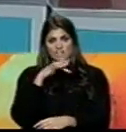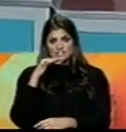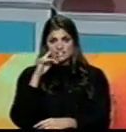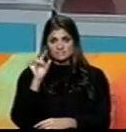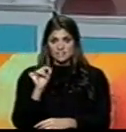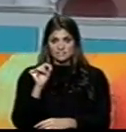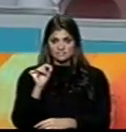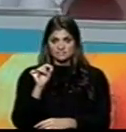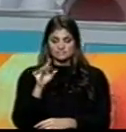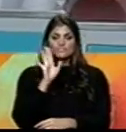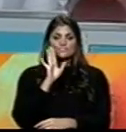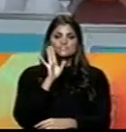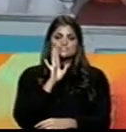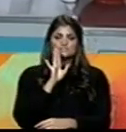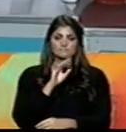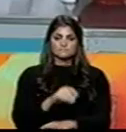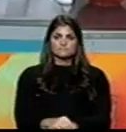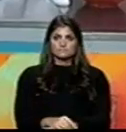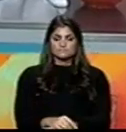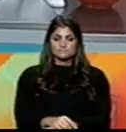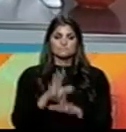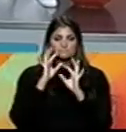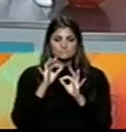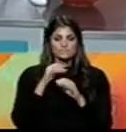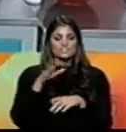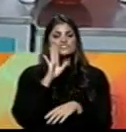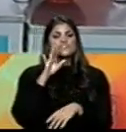viste? Não ficam? Assim. Olha o rato mica!